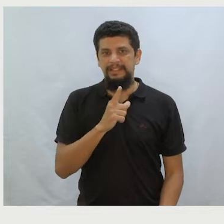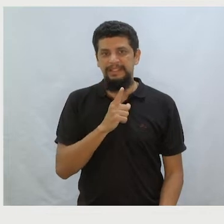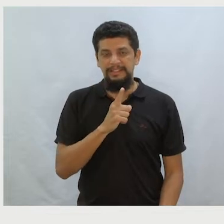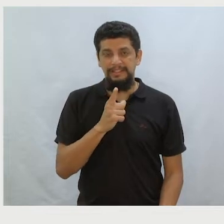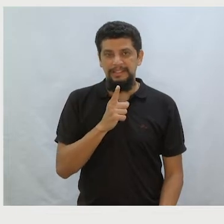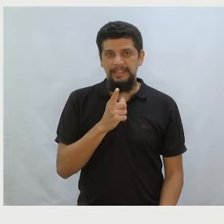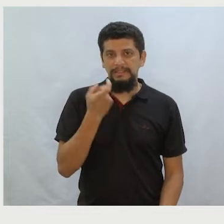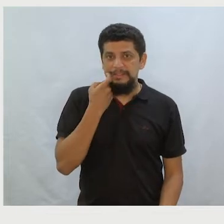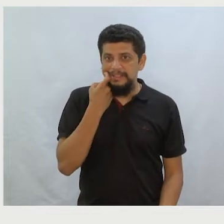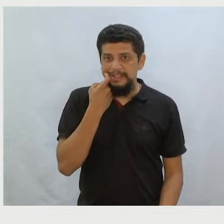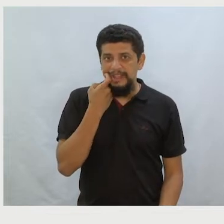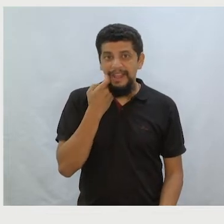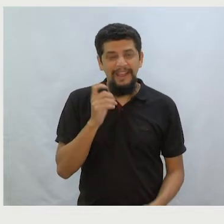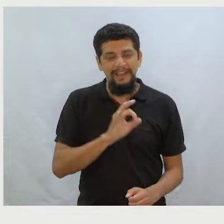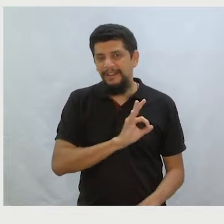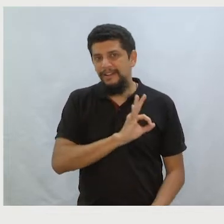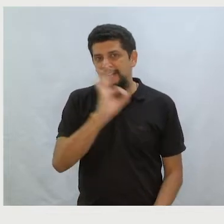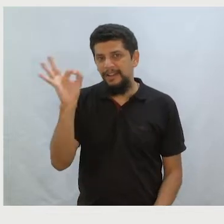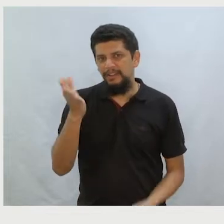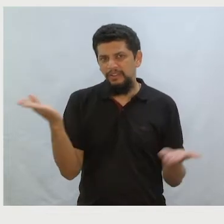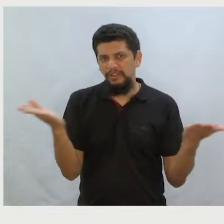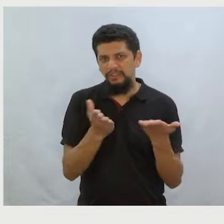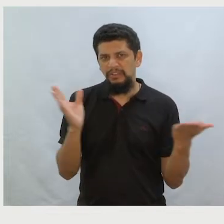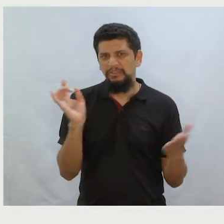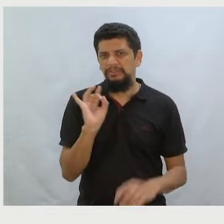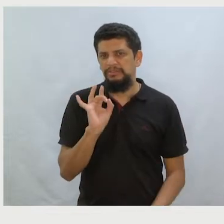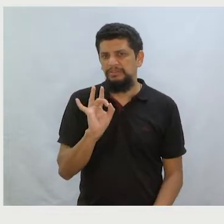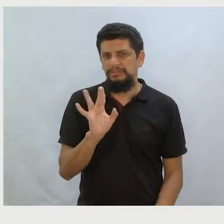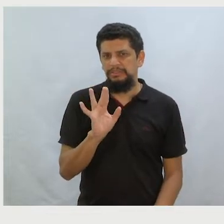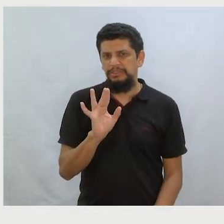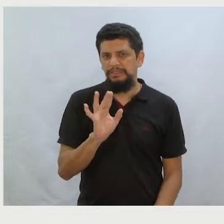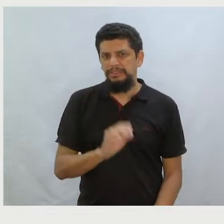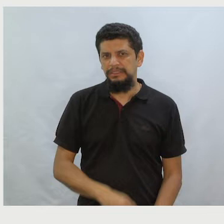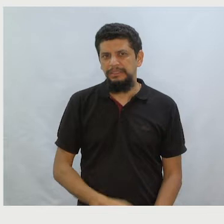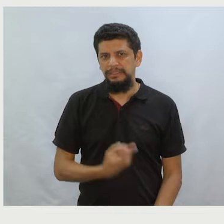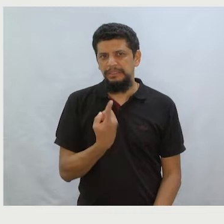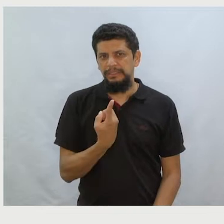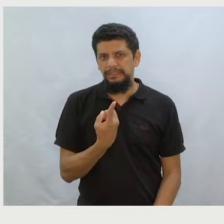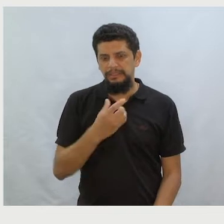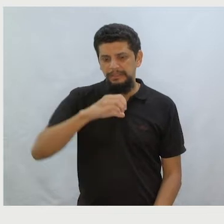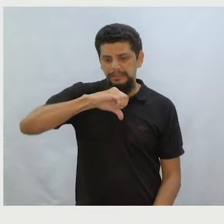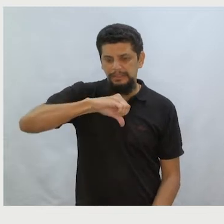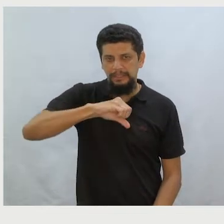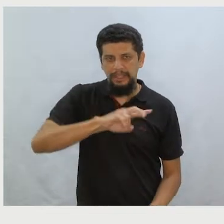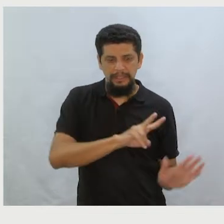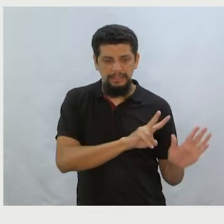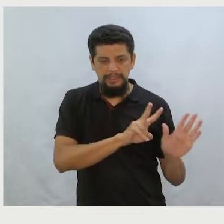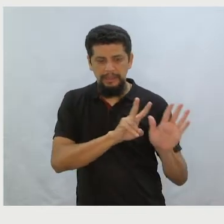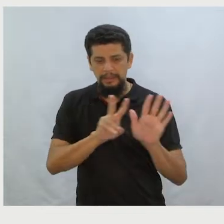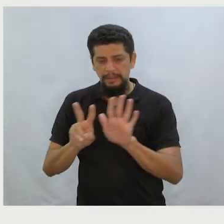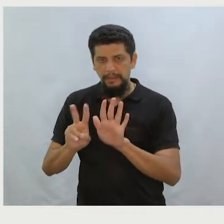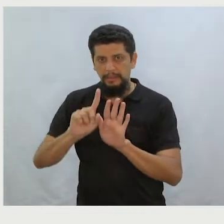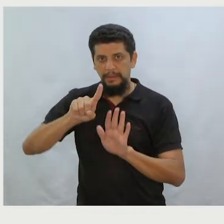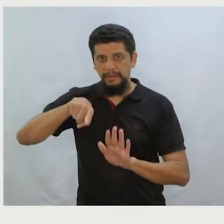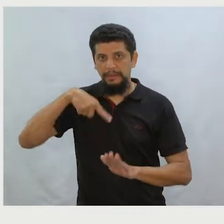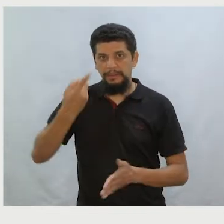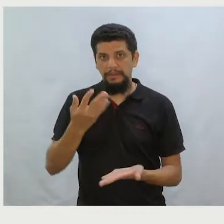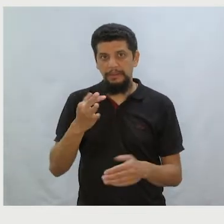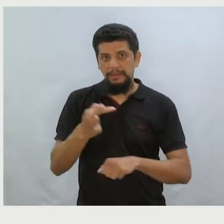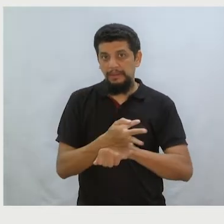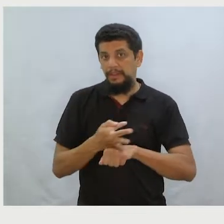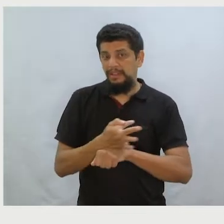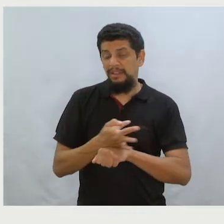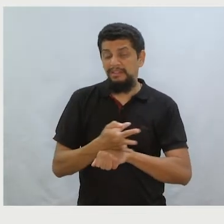ter chegado A sexta-feira Era ótimo agora só faltavam mais 19 semanas para as próximas